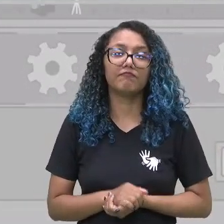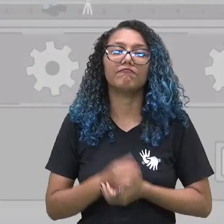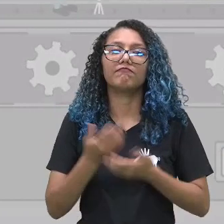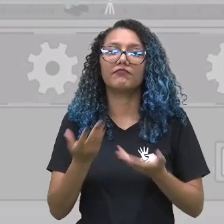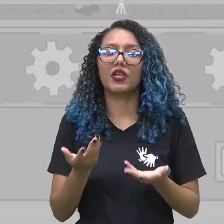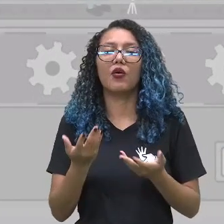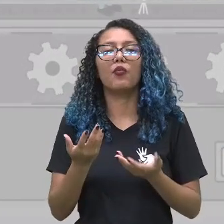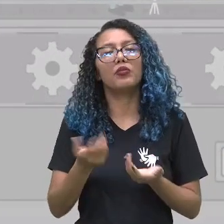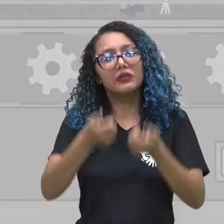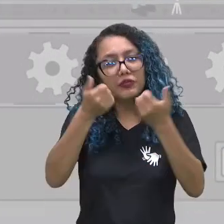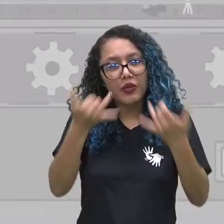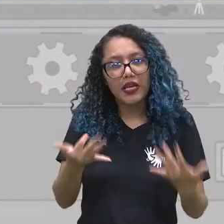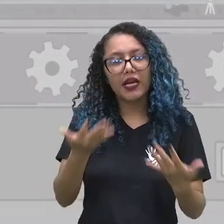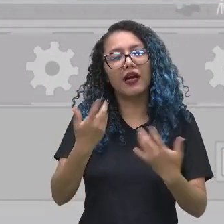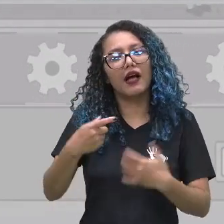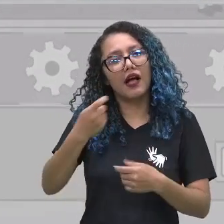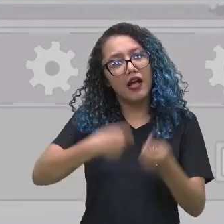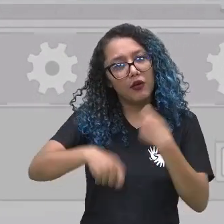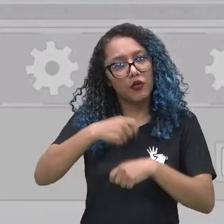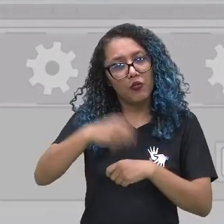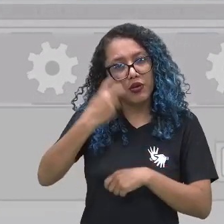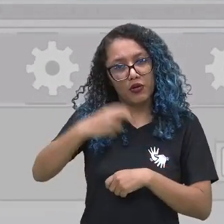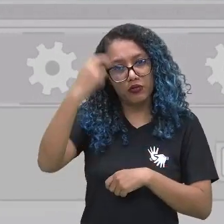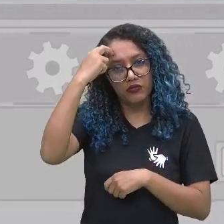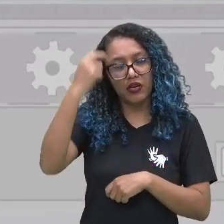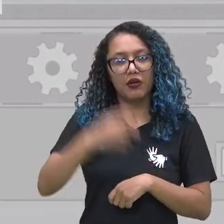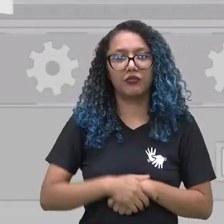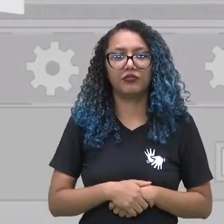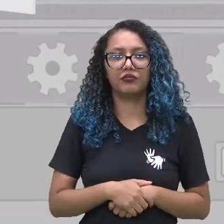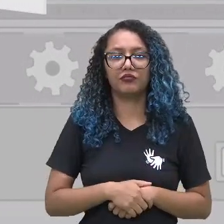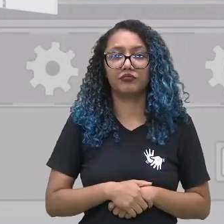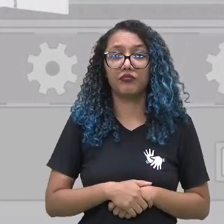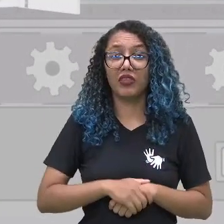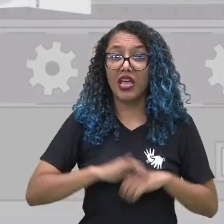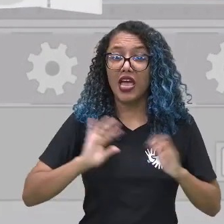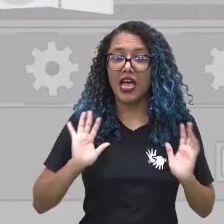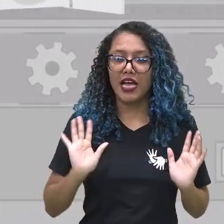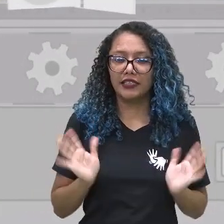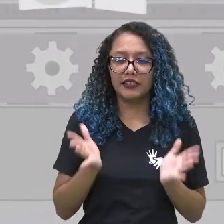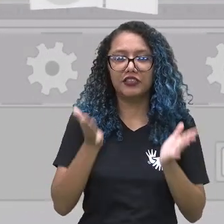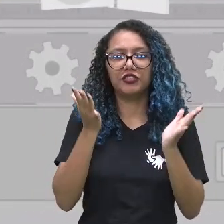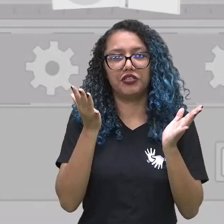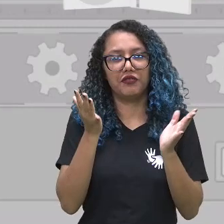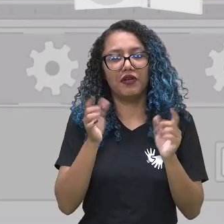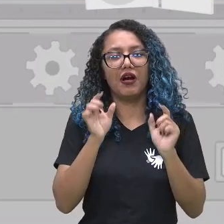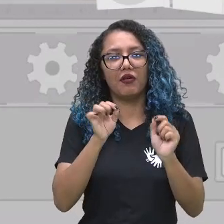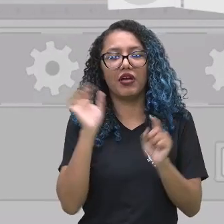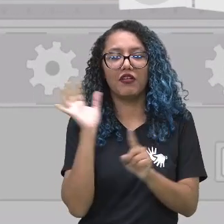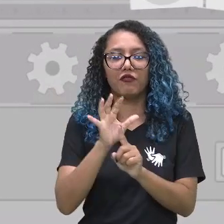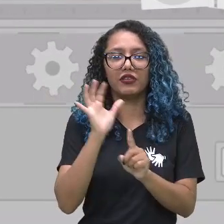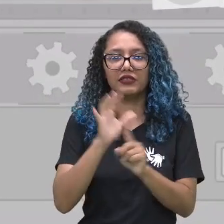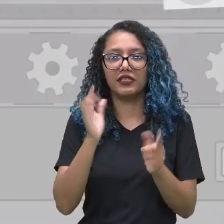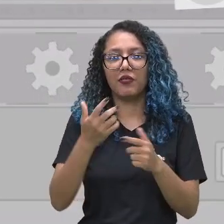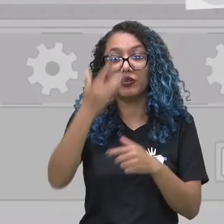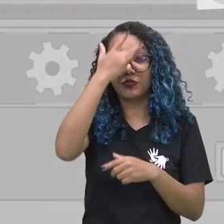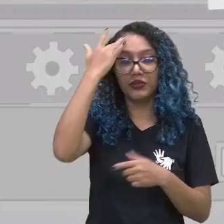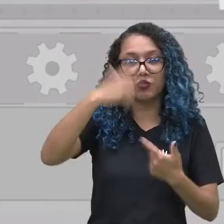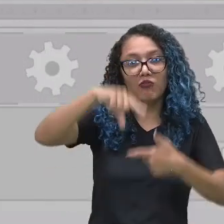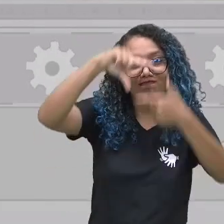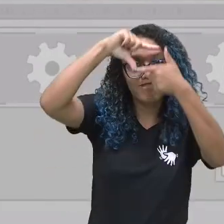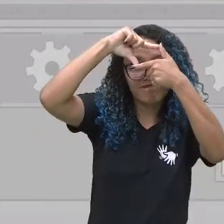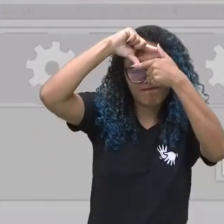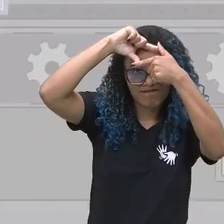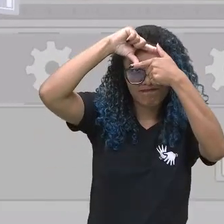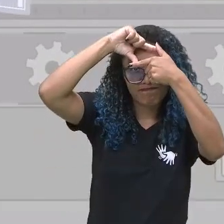vai fazer de forma tal que a pessoa fique alienada, né? O que é alienação? É esse